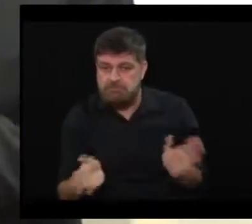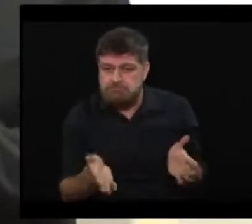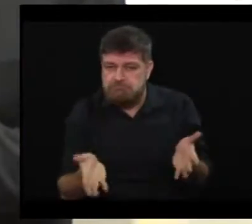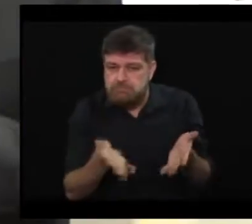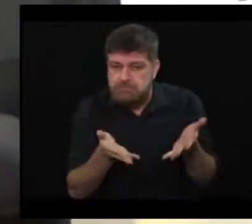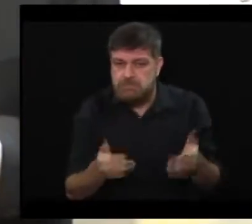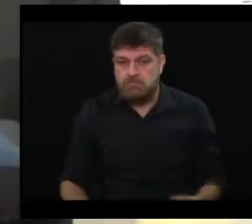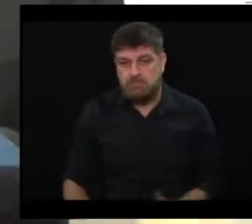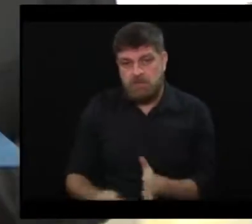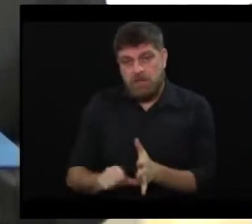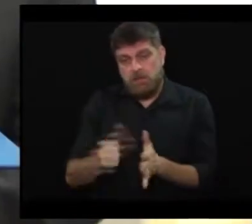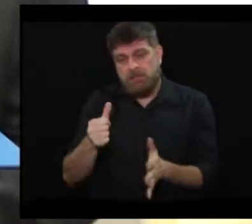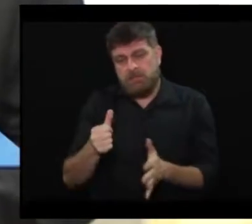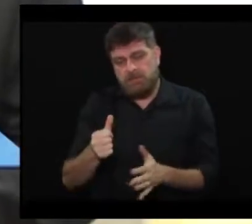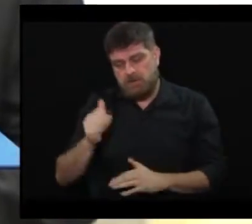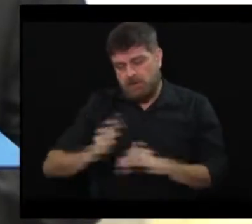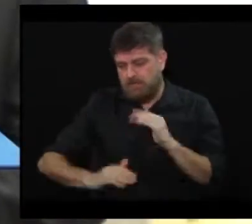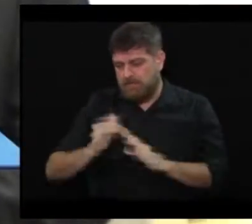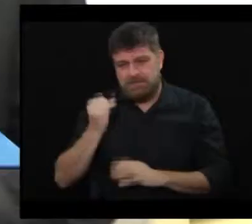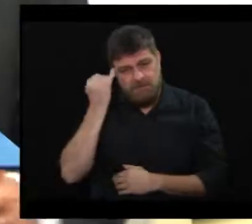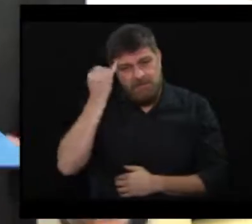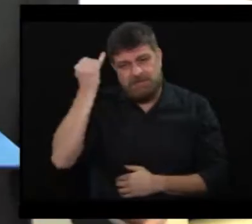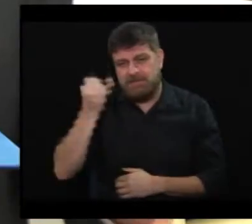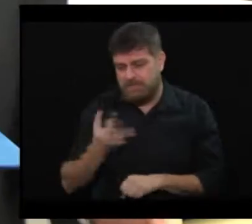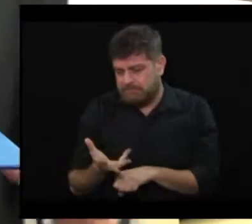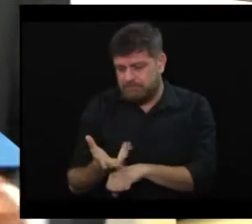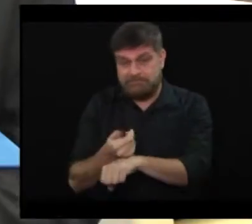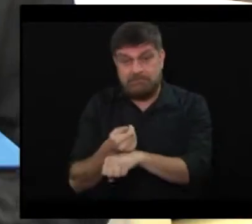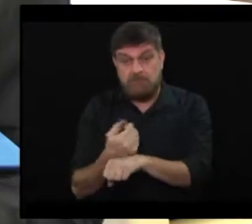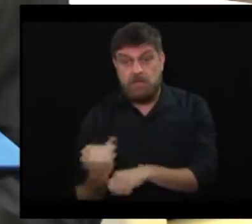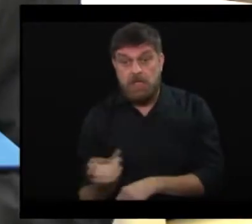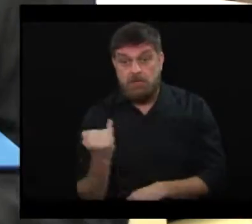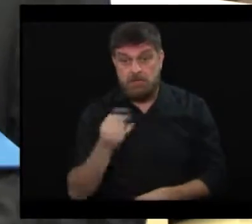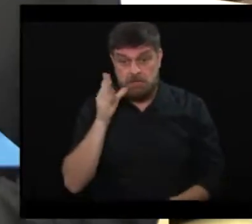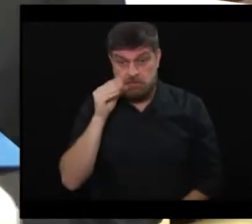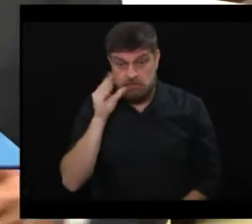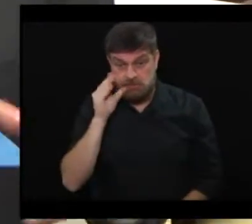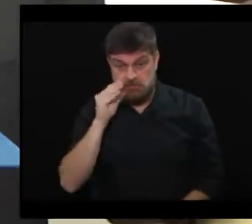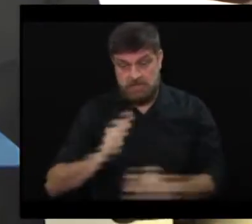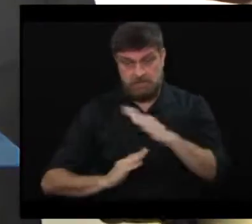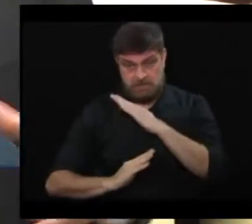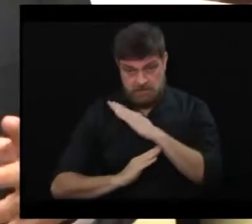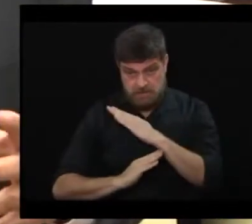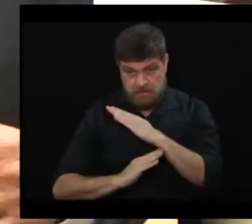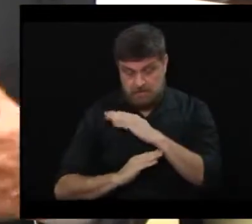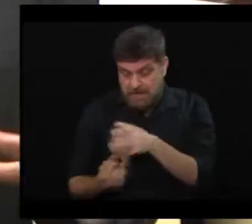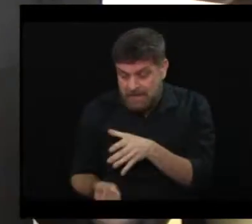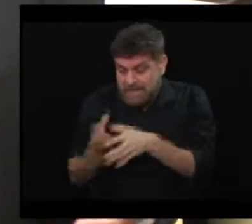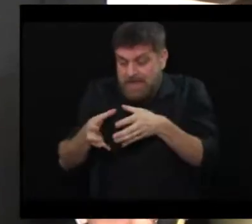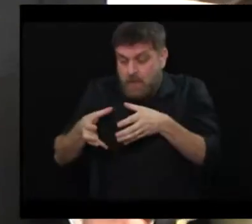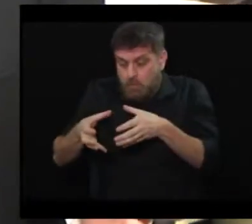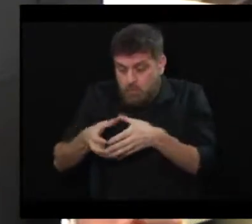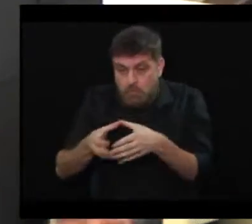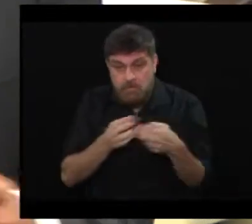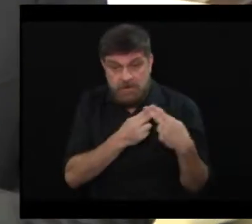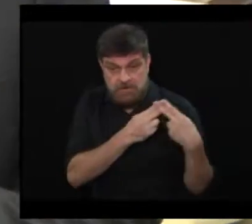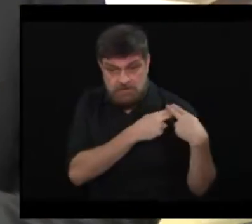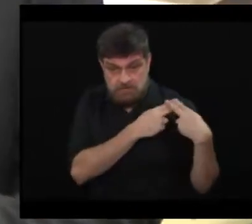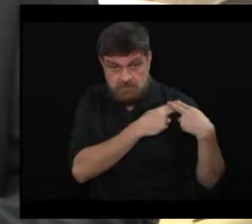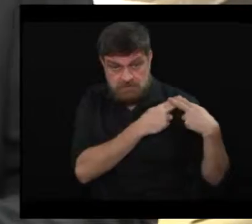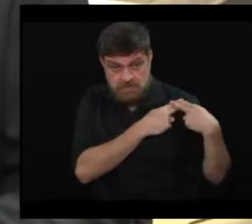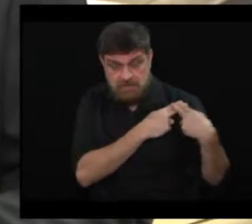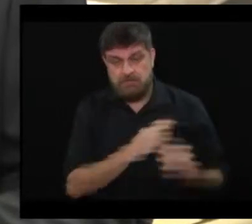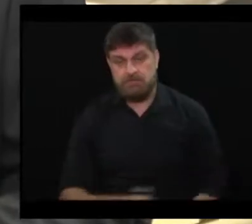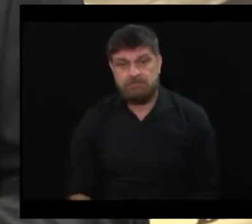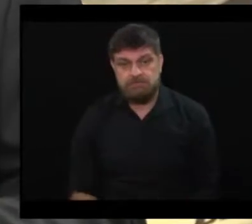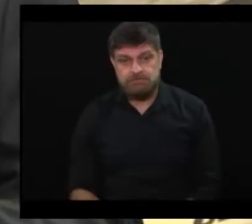a iniciativa fantástica, eu acho que é importante os servidores da Casa, constituindo essa comissão através de uma portaria da